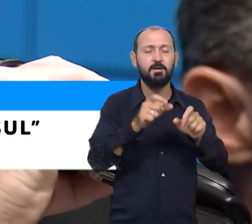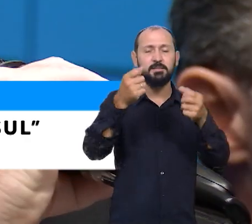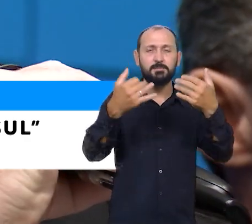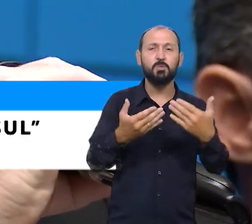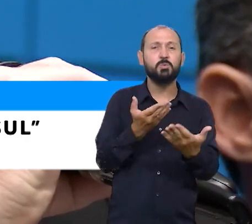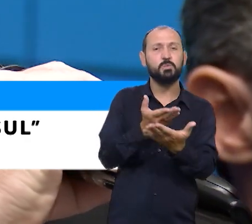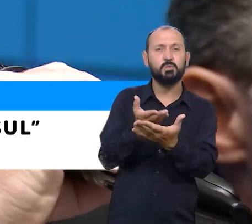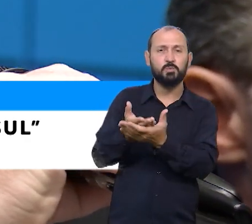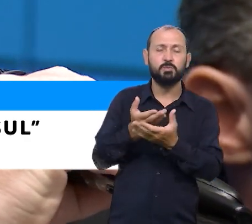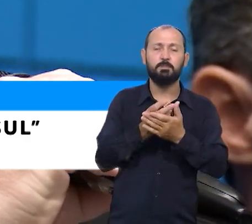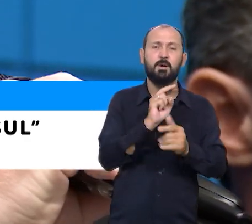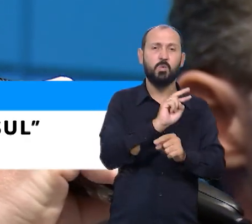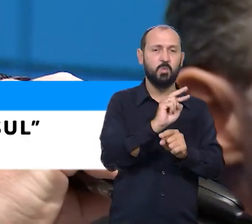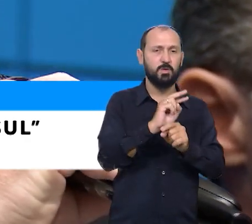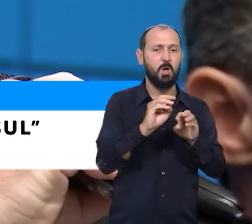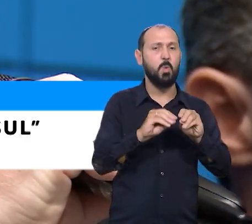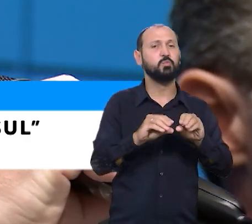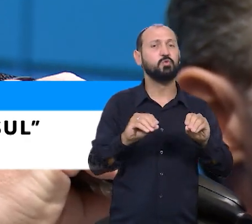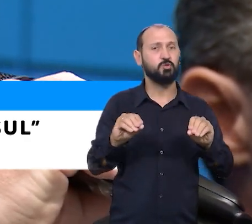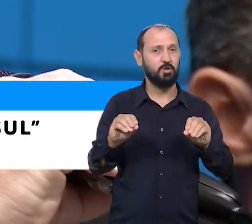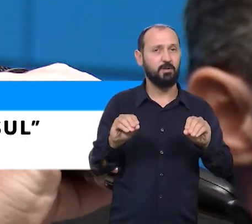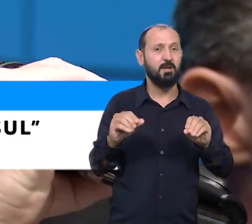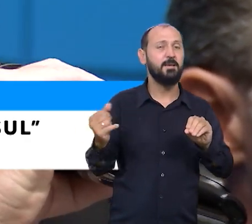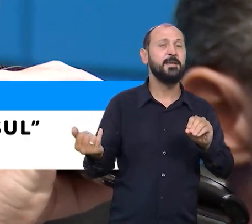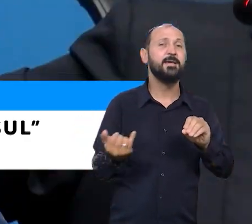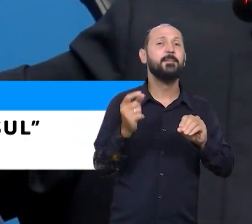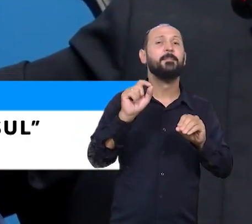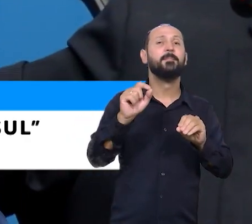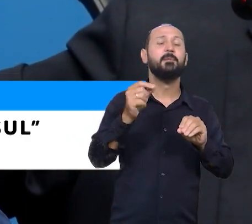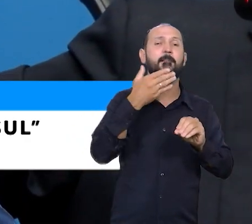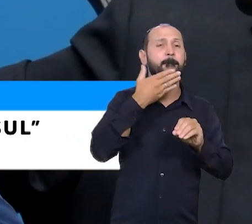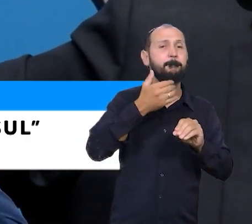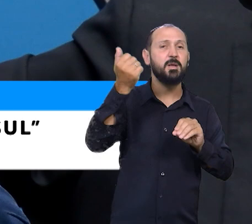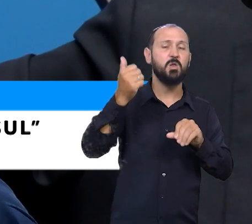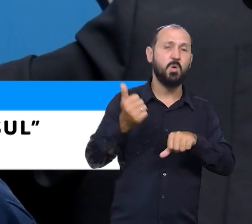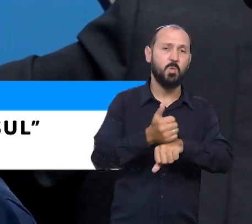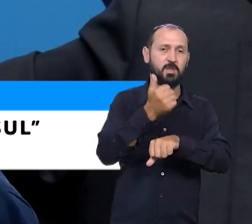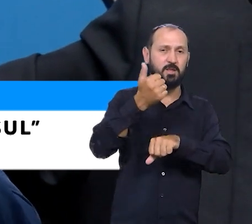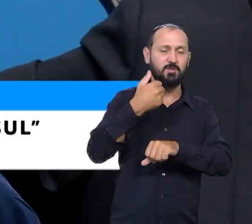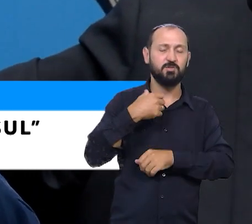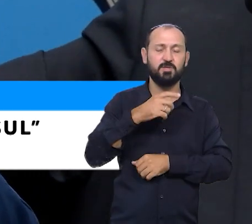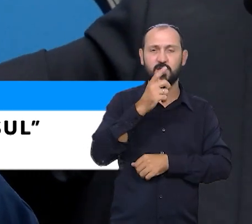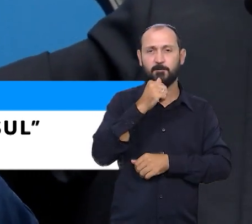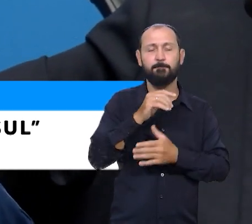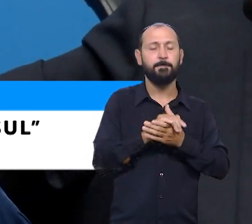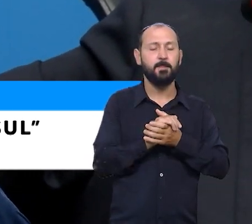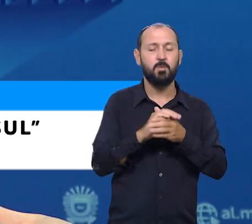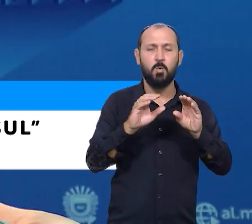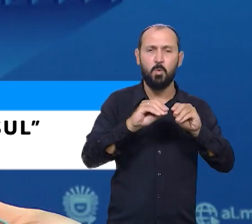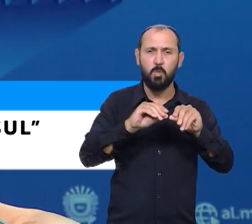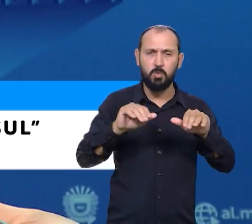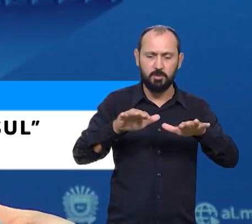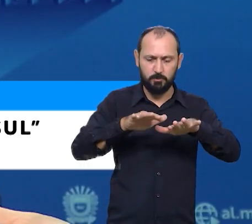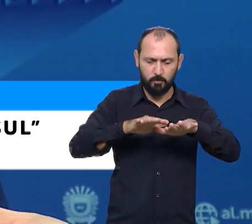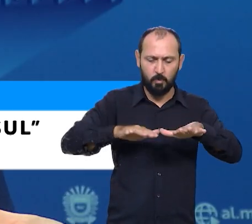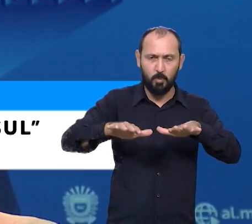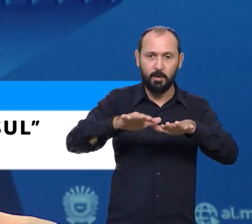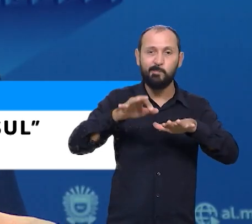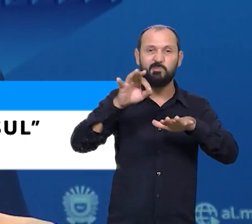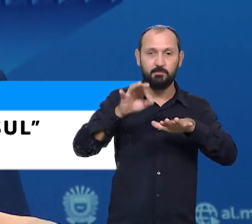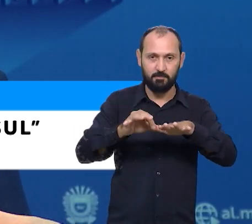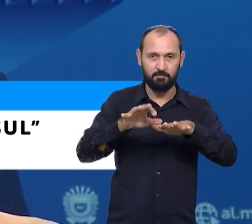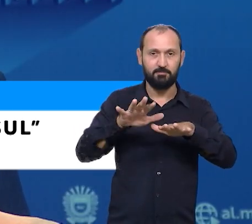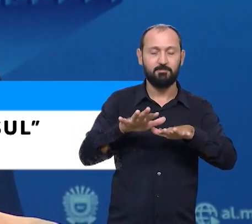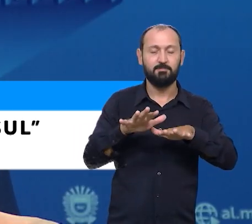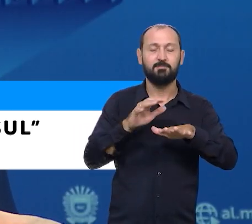seminário ressaltaram que os estudos para a conservação do solo é um fator importante para uma melhor qualidade da água. O solo tem que ficar